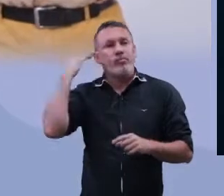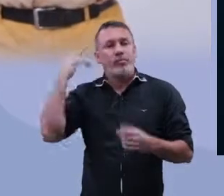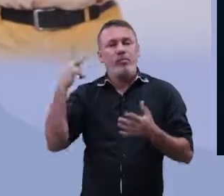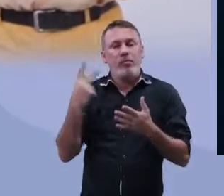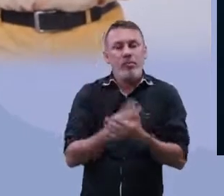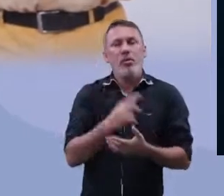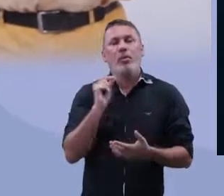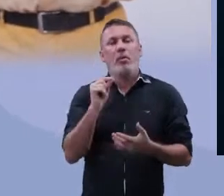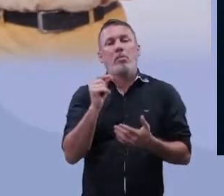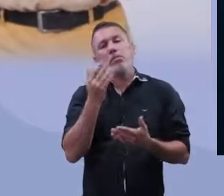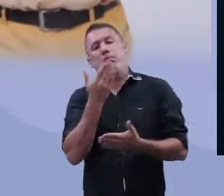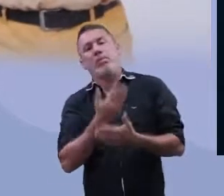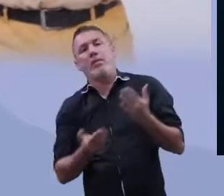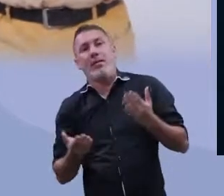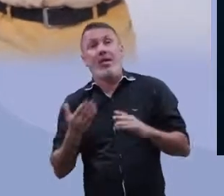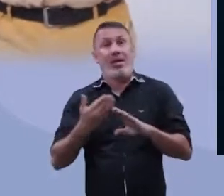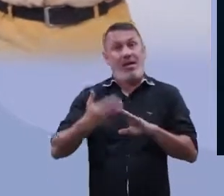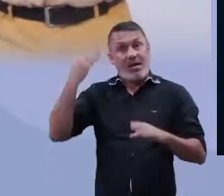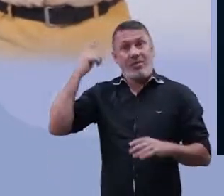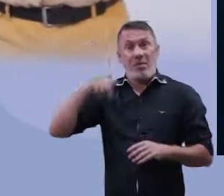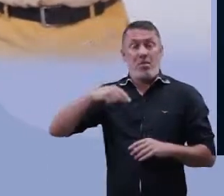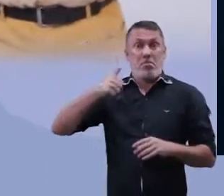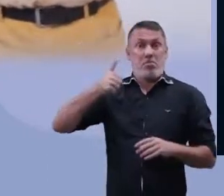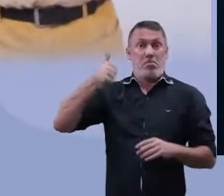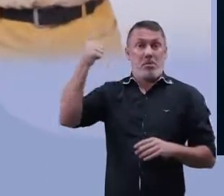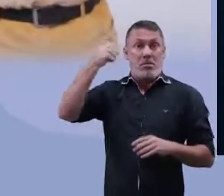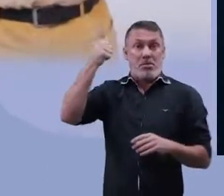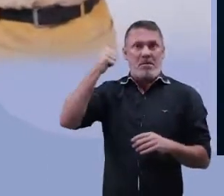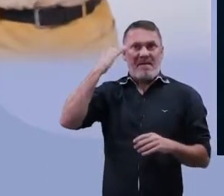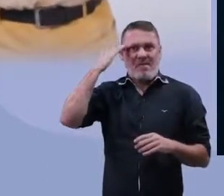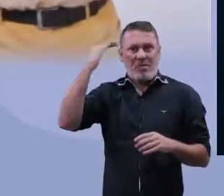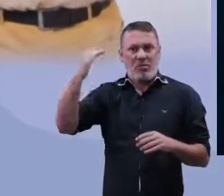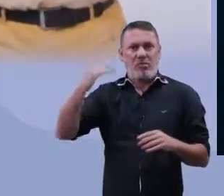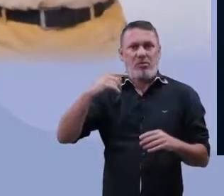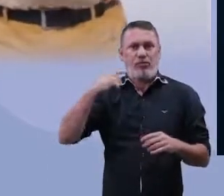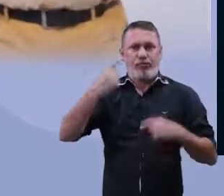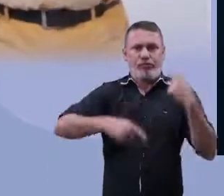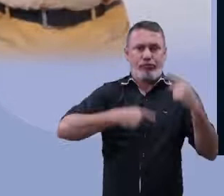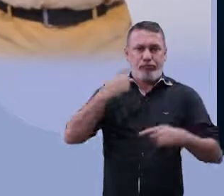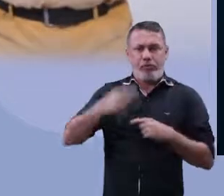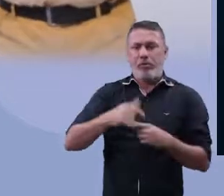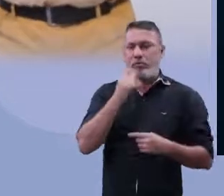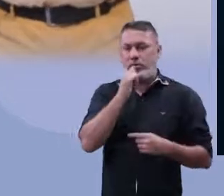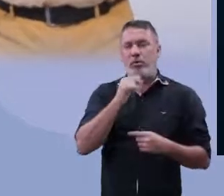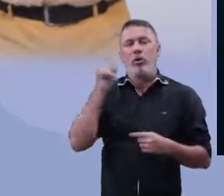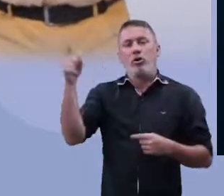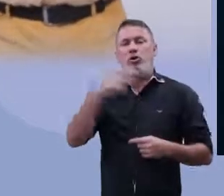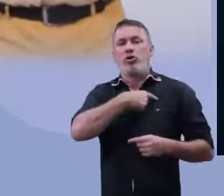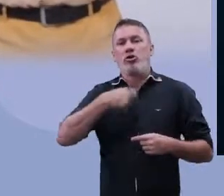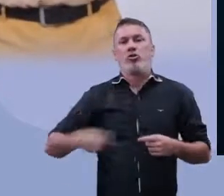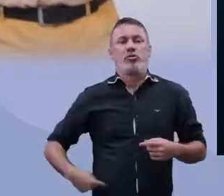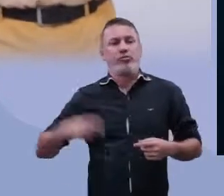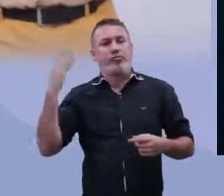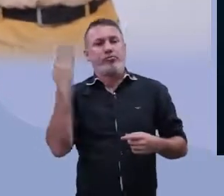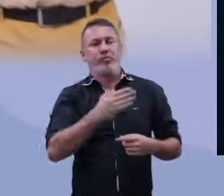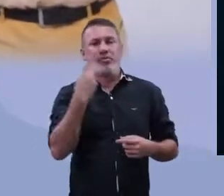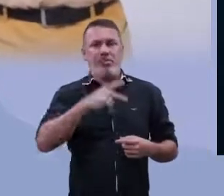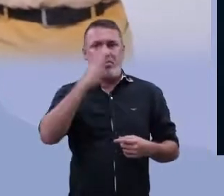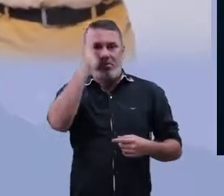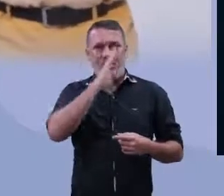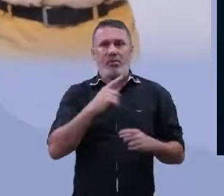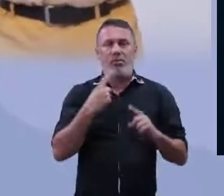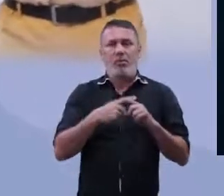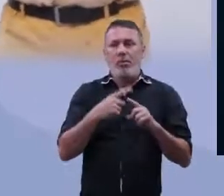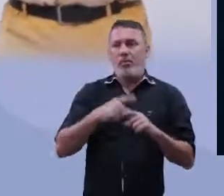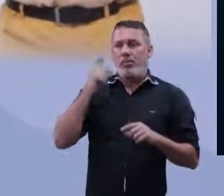nós perdemos o título, né, de detentores da maior central hidrelétrica do planeta para a China, né, que na confluência